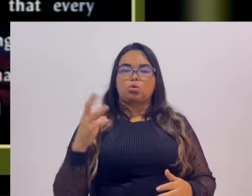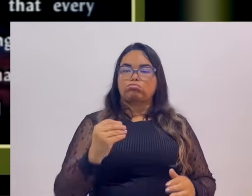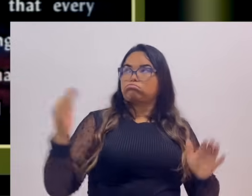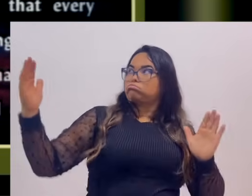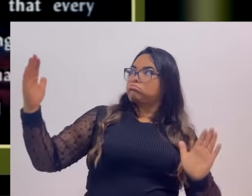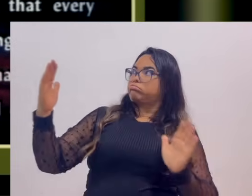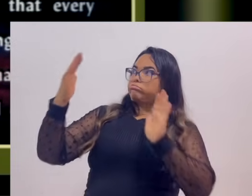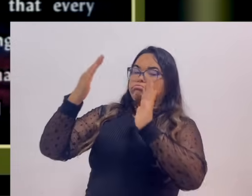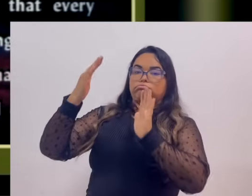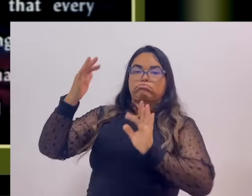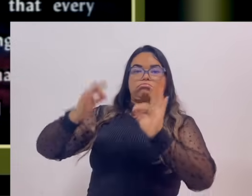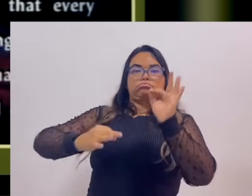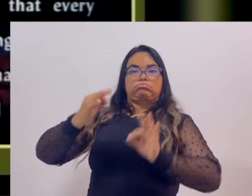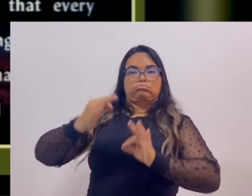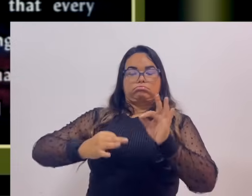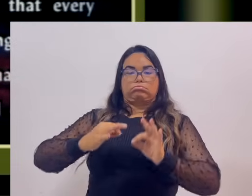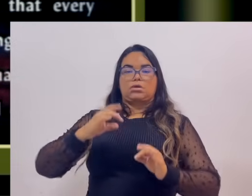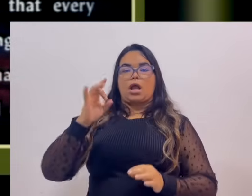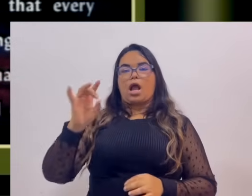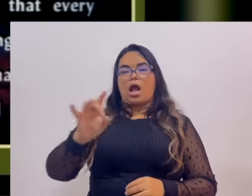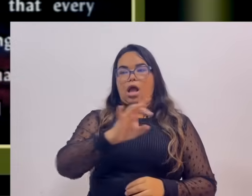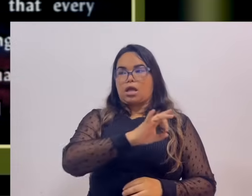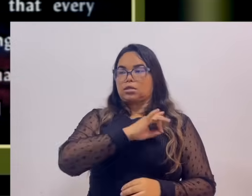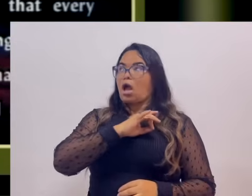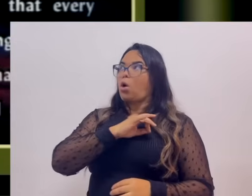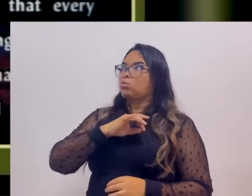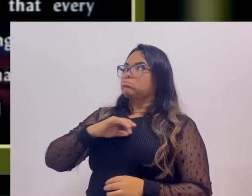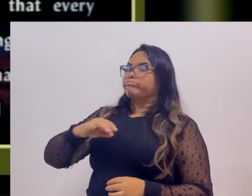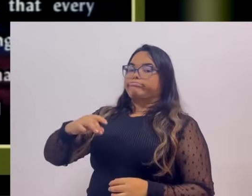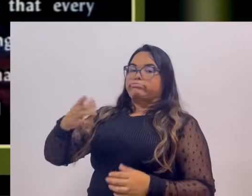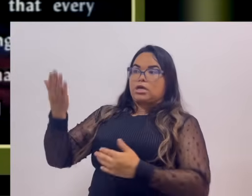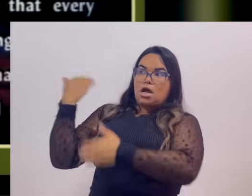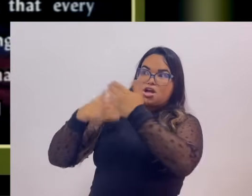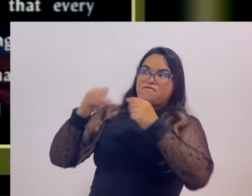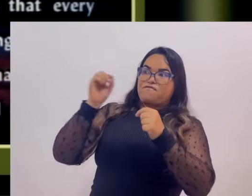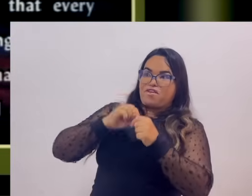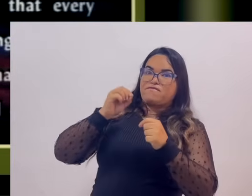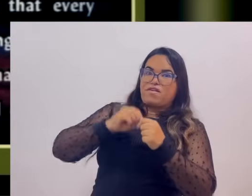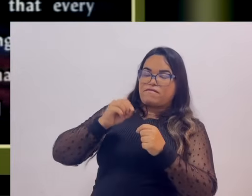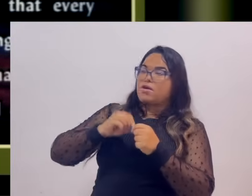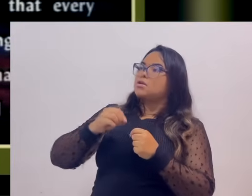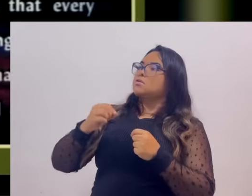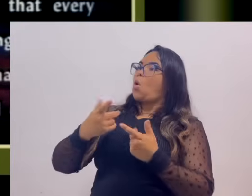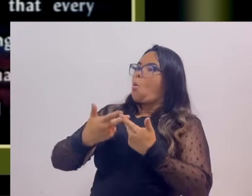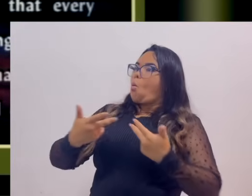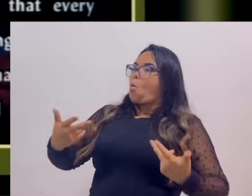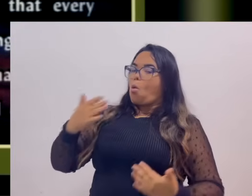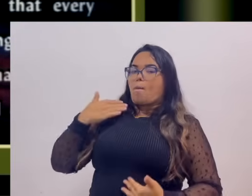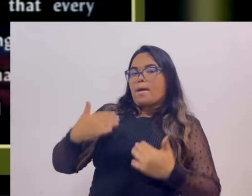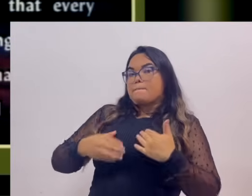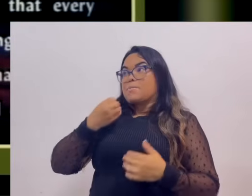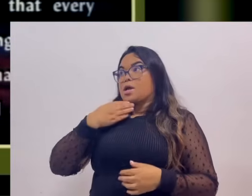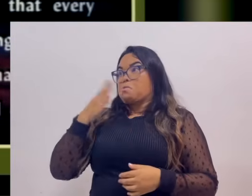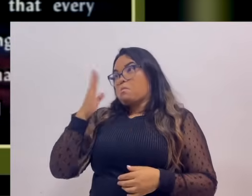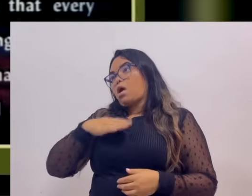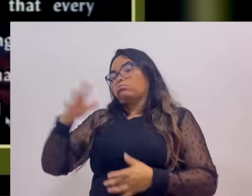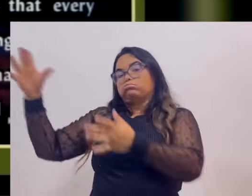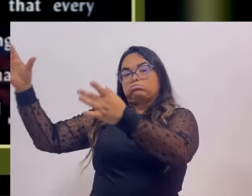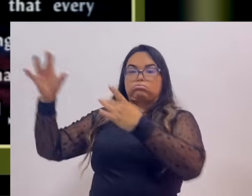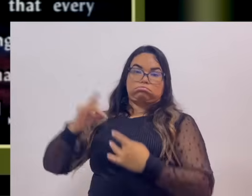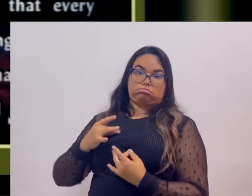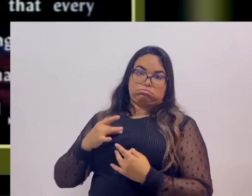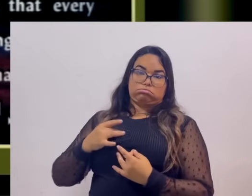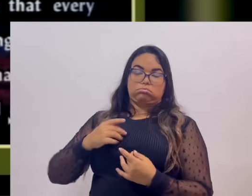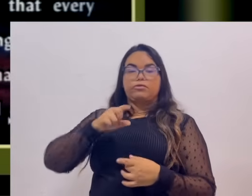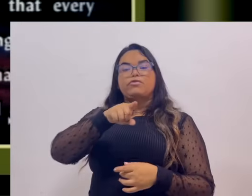porque todos precisaremos comparecer diante do tribunal de cristo para que cada um receba segundo o que tiver feito